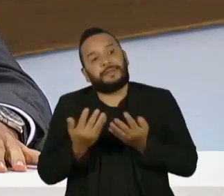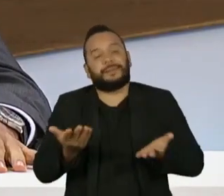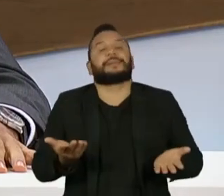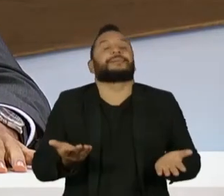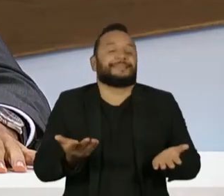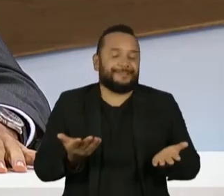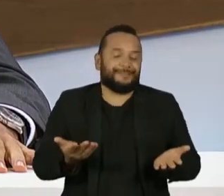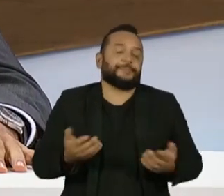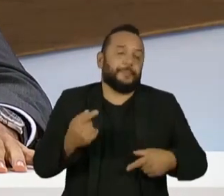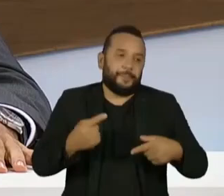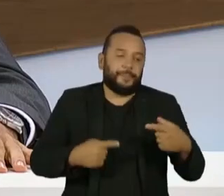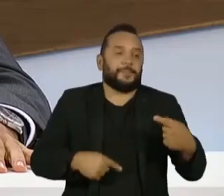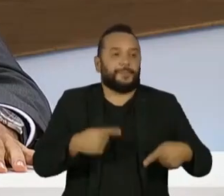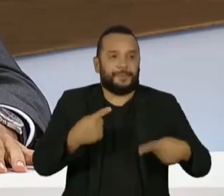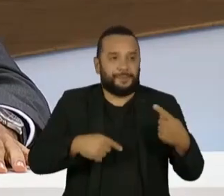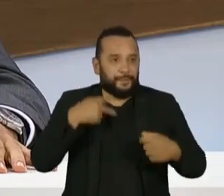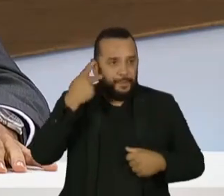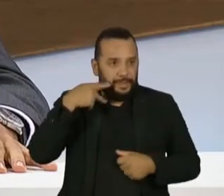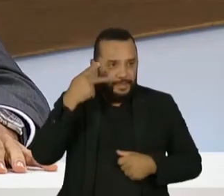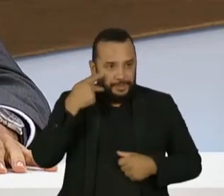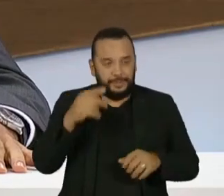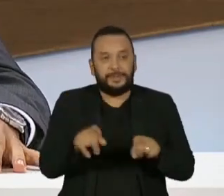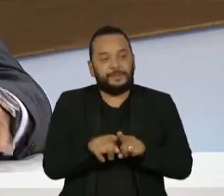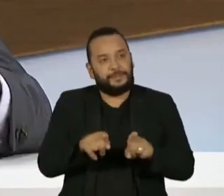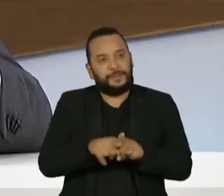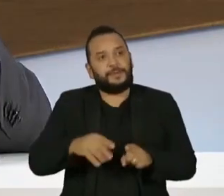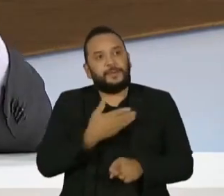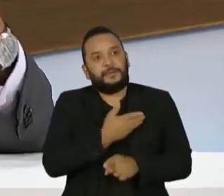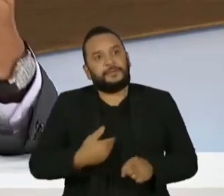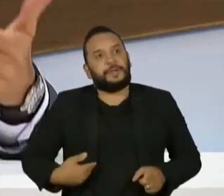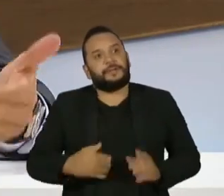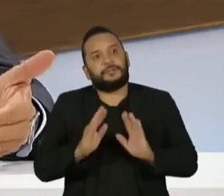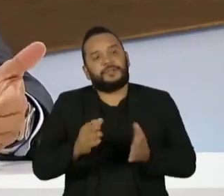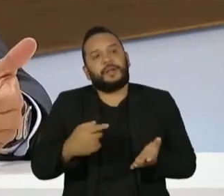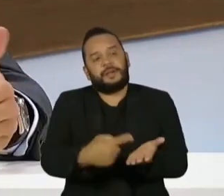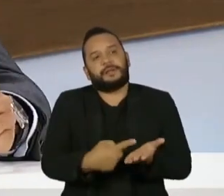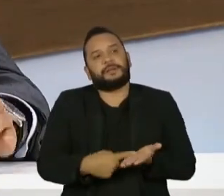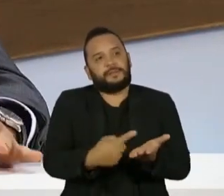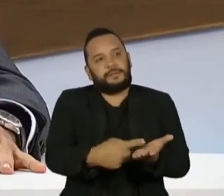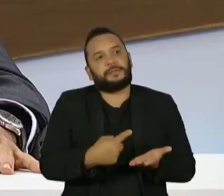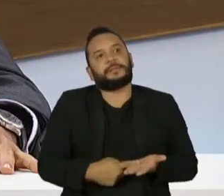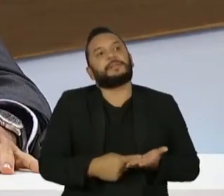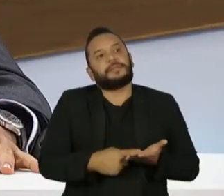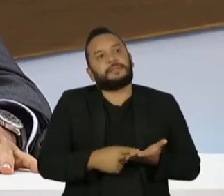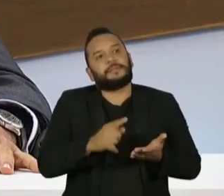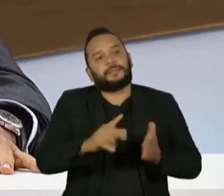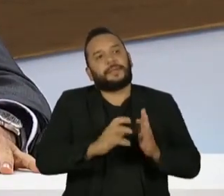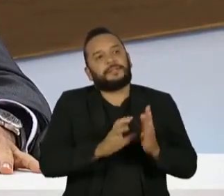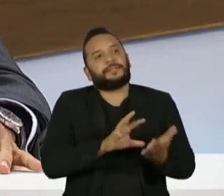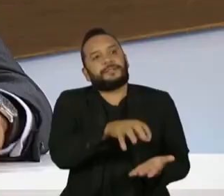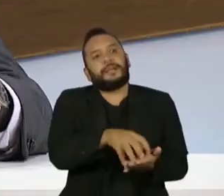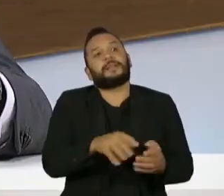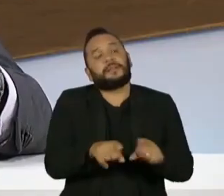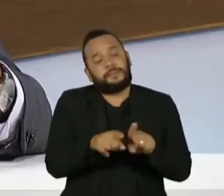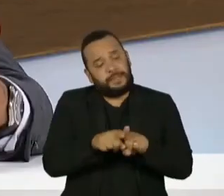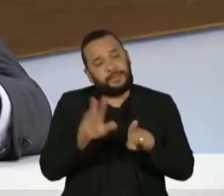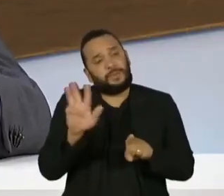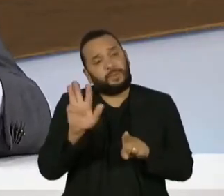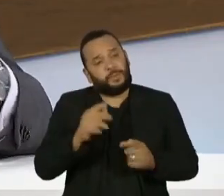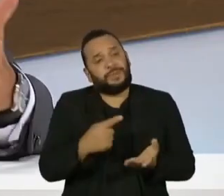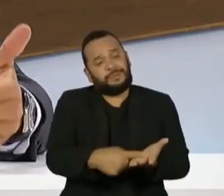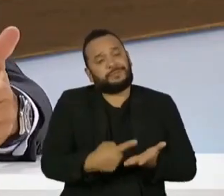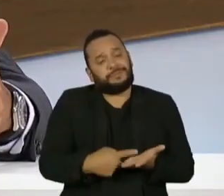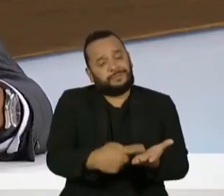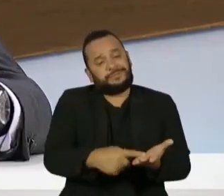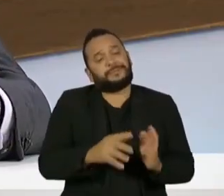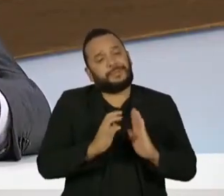gente vê o governo Bolsonaro fazendo toma lá da cá com o Centrão, o governo Lula mantendo esse toma lá da cá com o Centrão. A Codevasf,